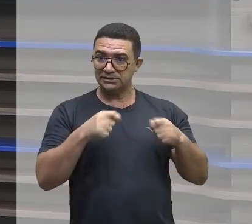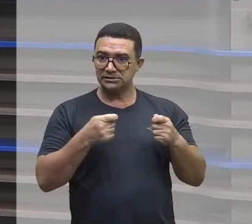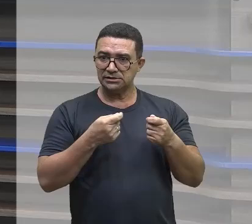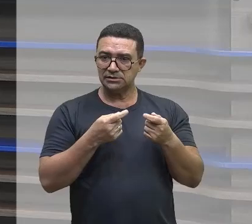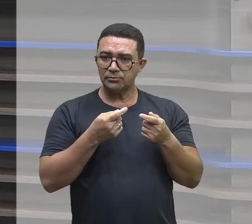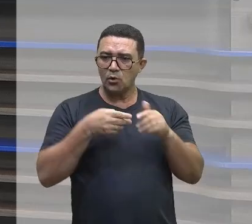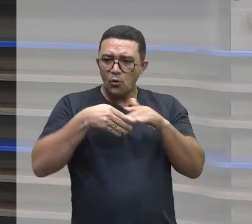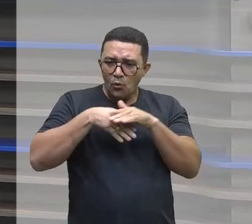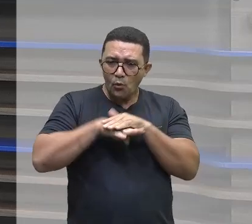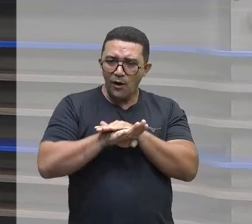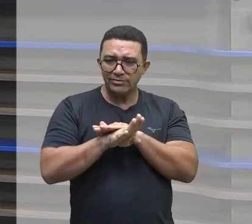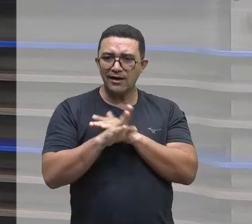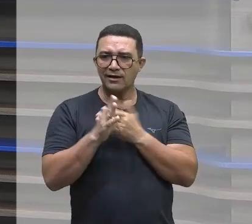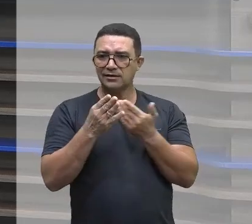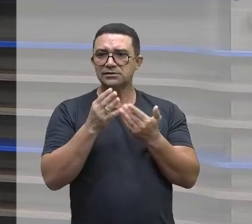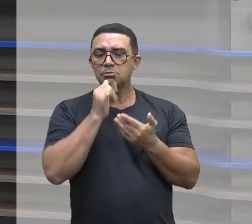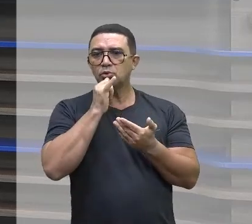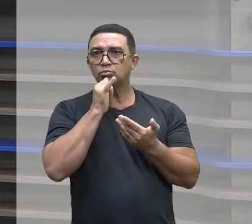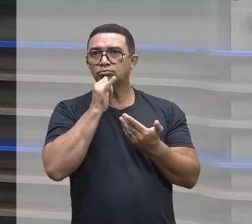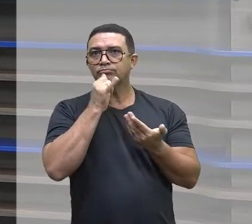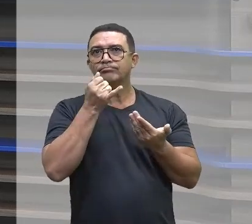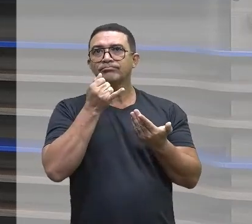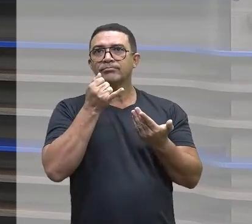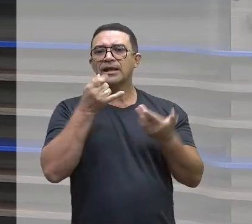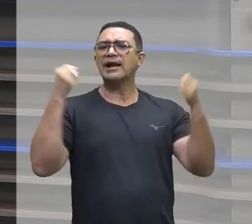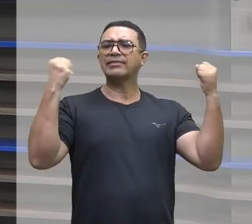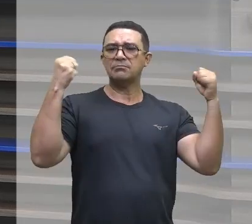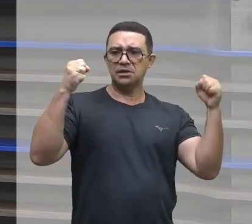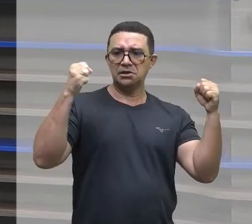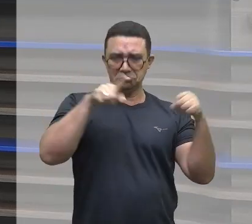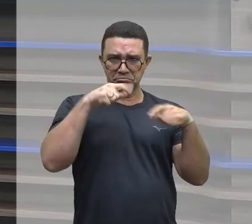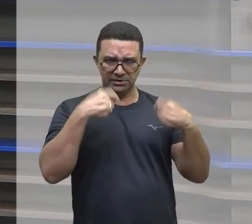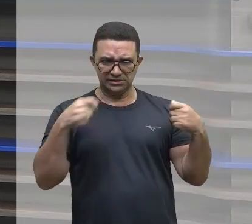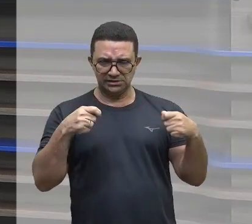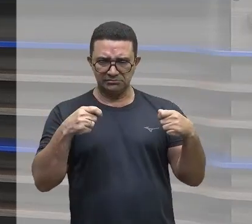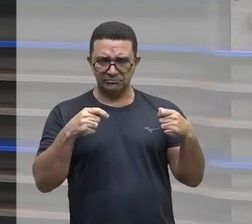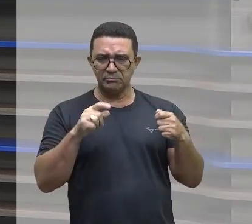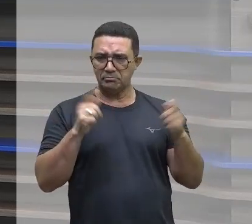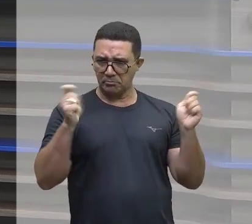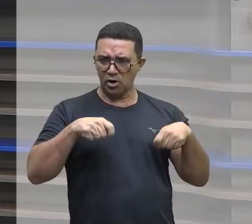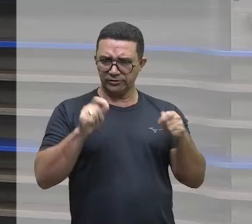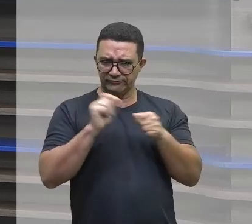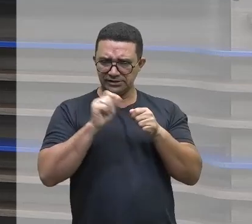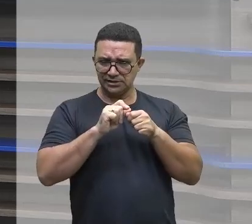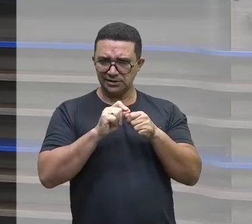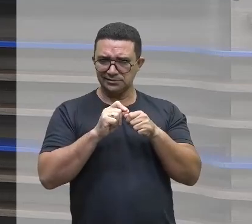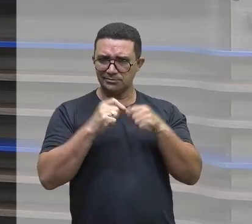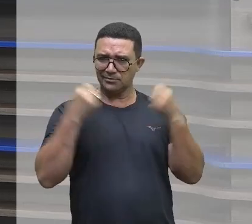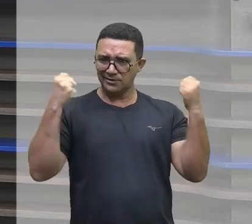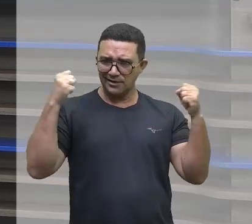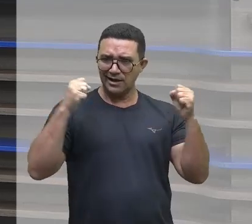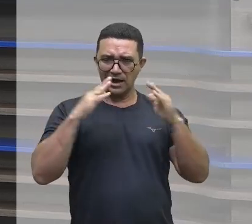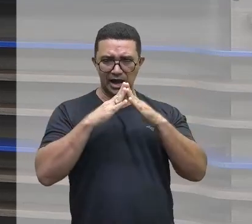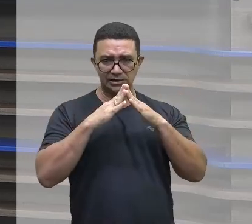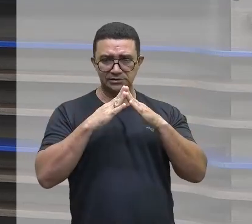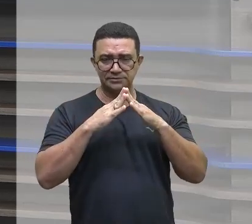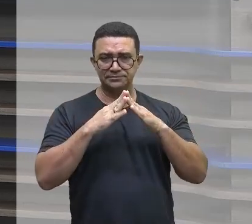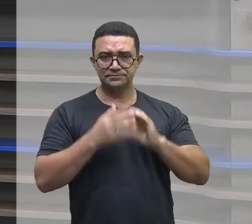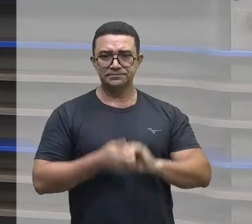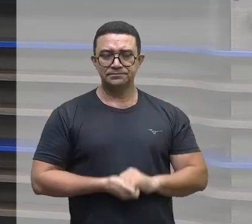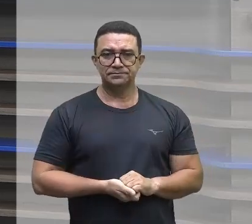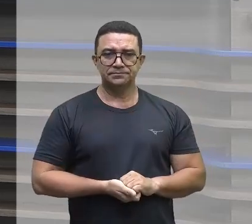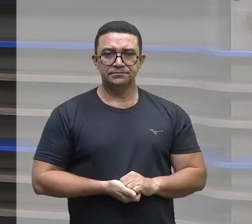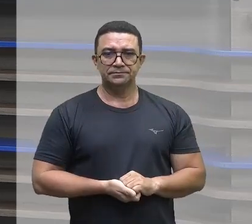fazer o seu exercício em casa? Então você tem que levar isso em consideração também, caso esteja faltando dinheiro no seu